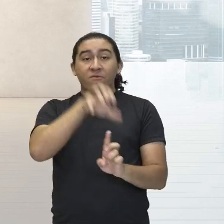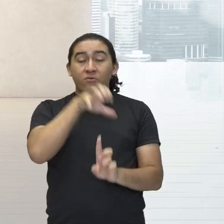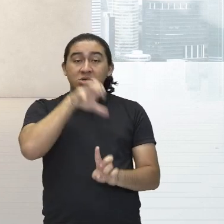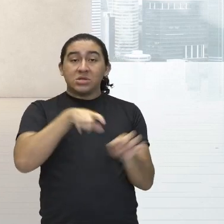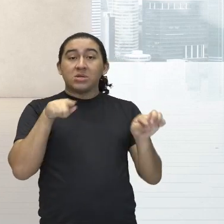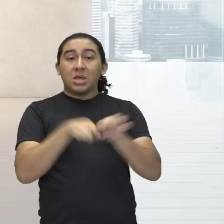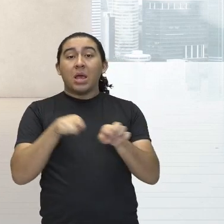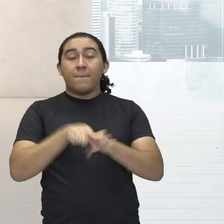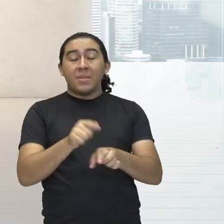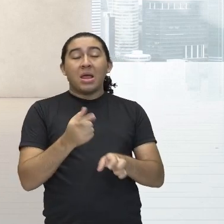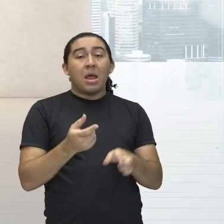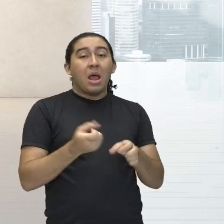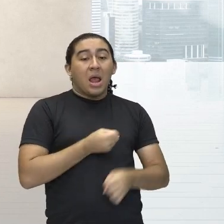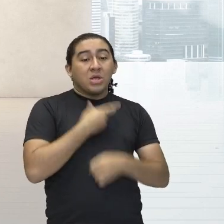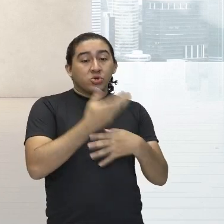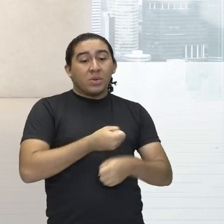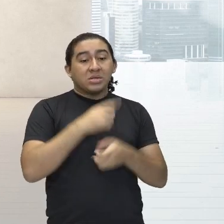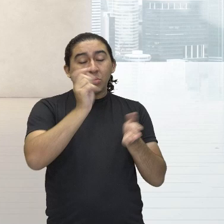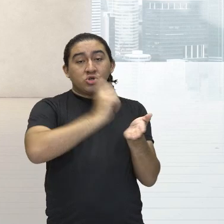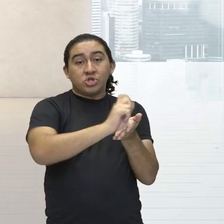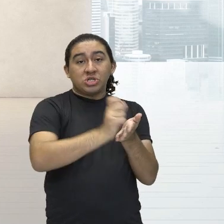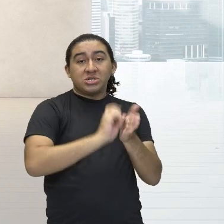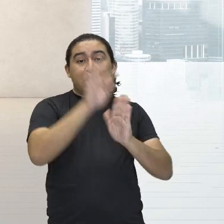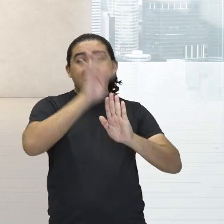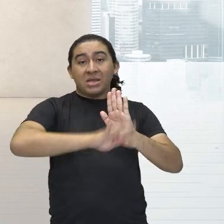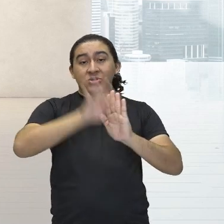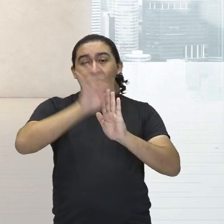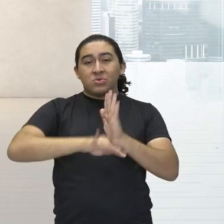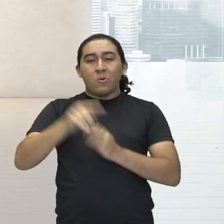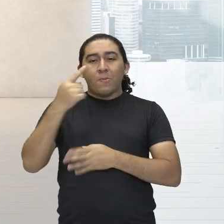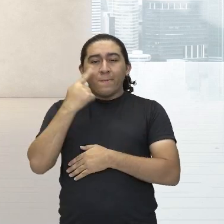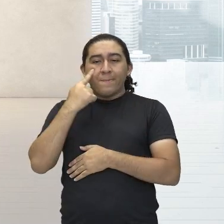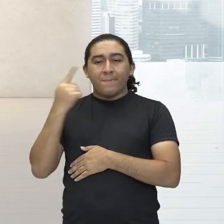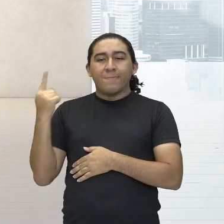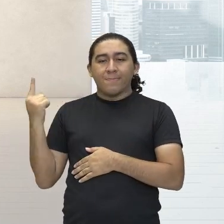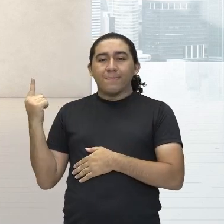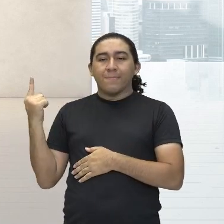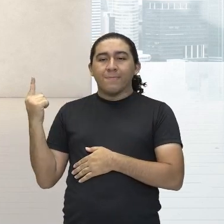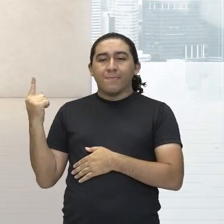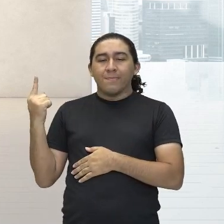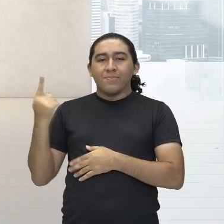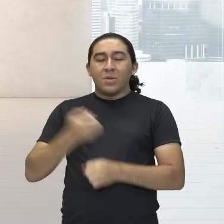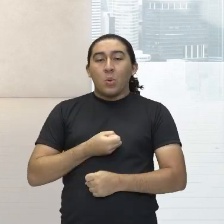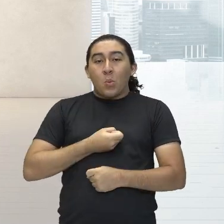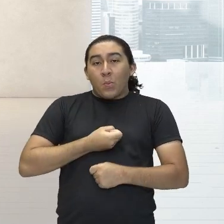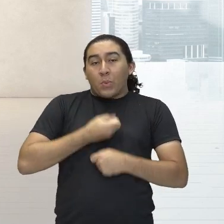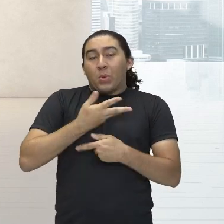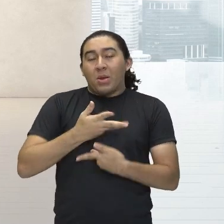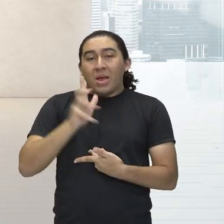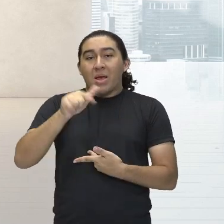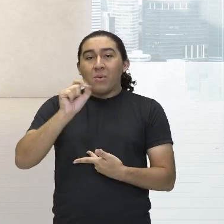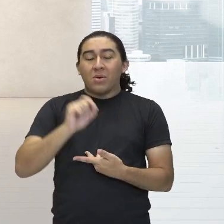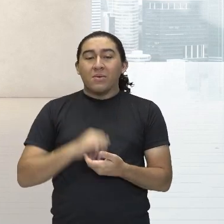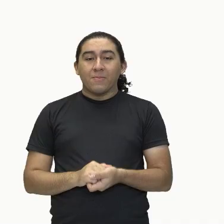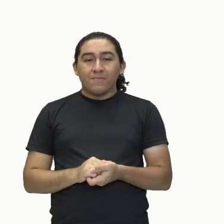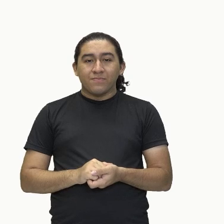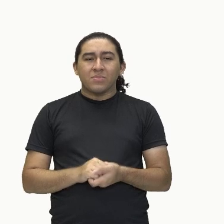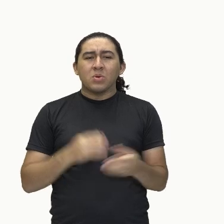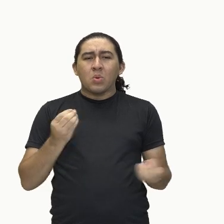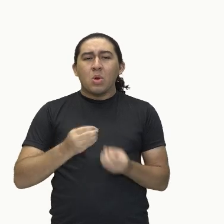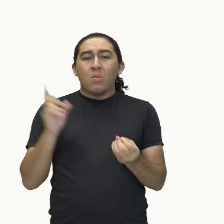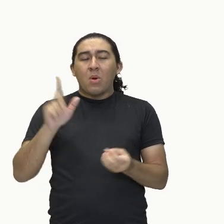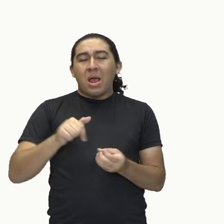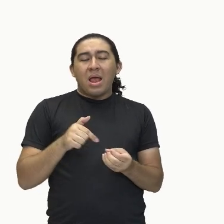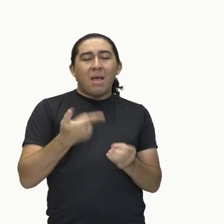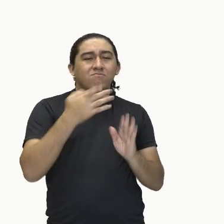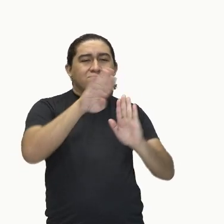a produção escrita, como nós podemos observar neste poema aqui, que é a receita de um poema dadaísta.